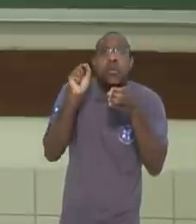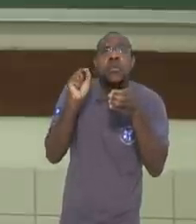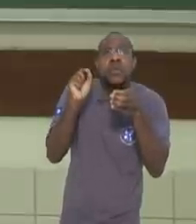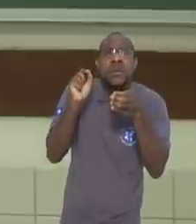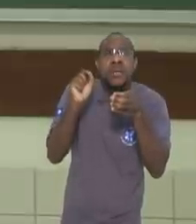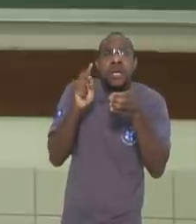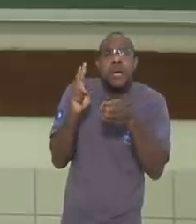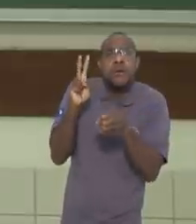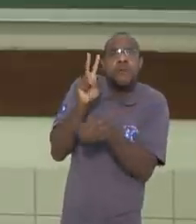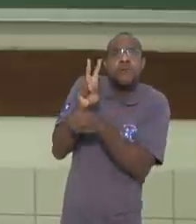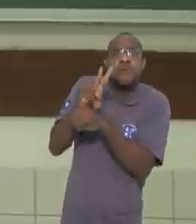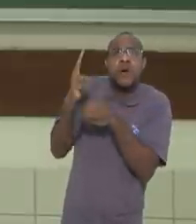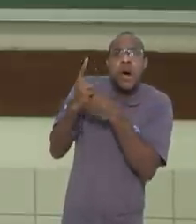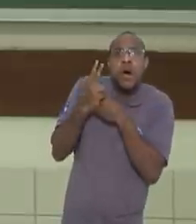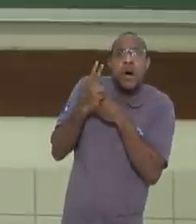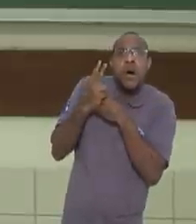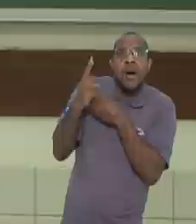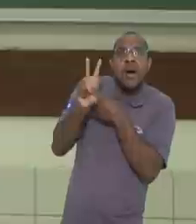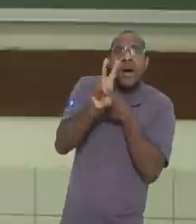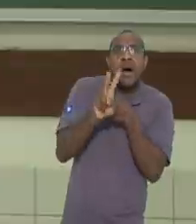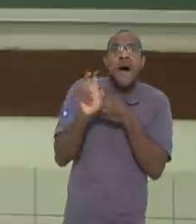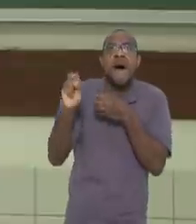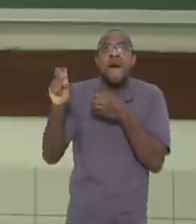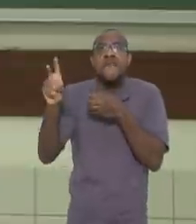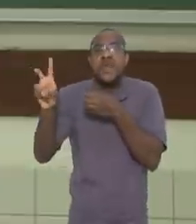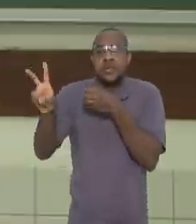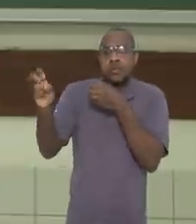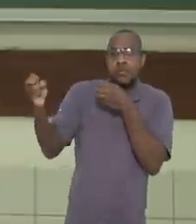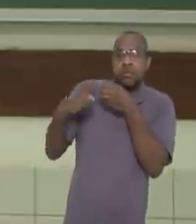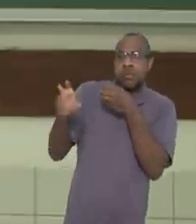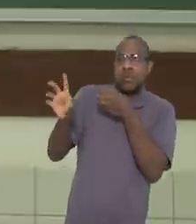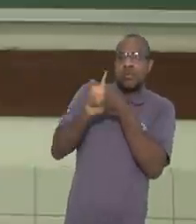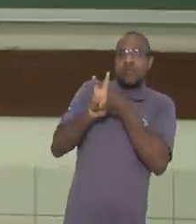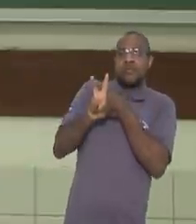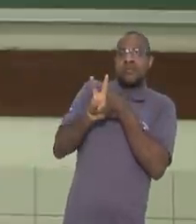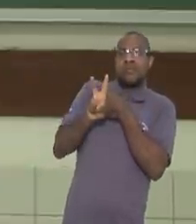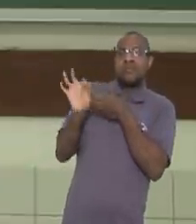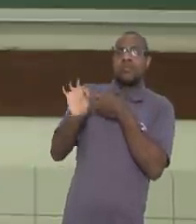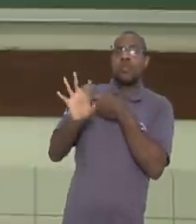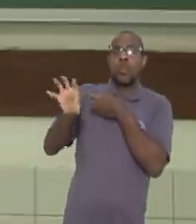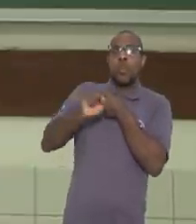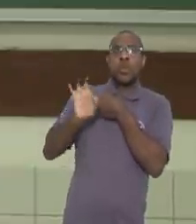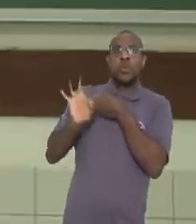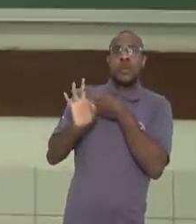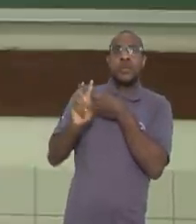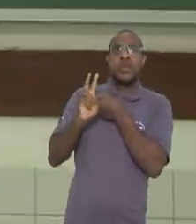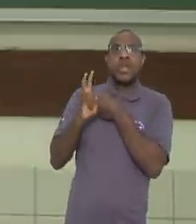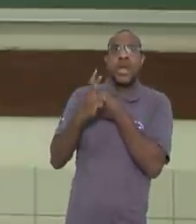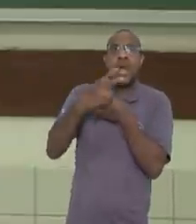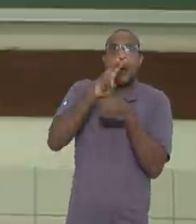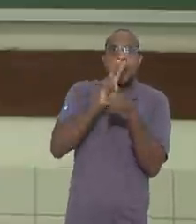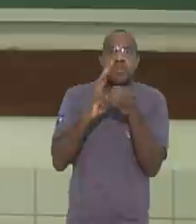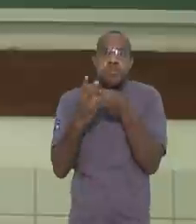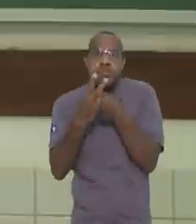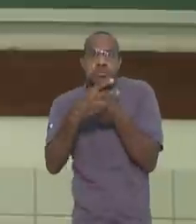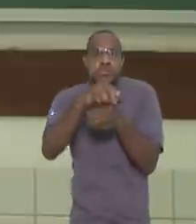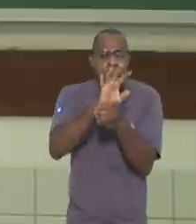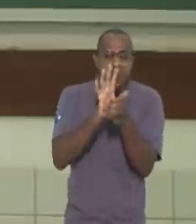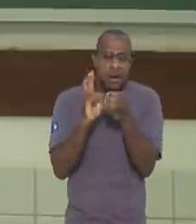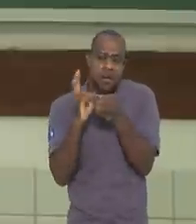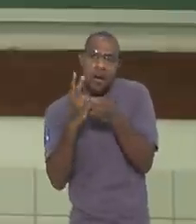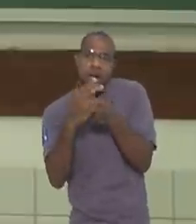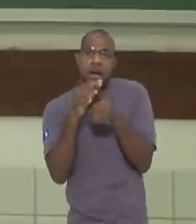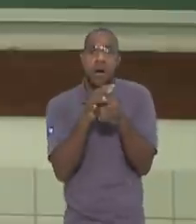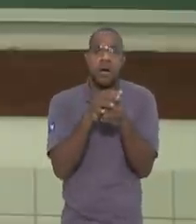ela se defender de ataque de vírus. Então, eles usaram essas sequências que vão se repetindo na bactéria para